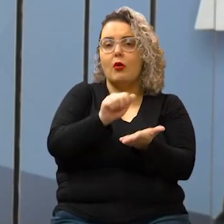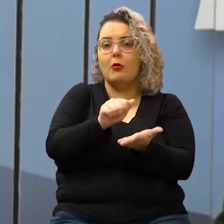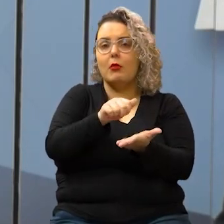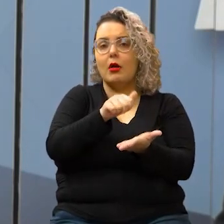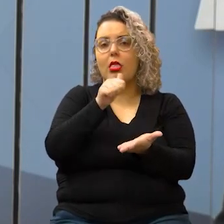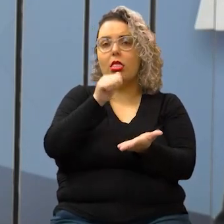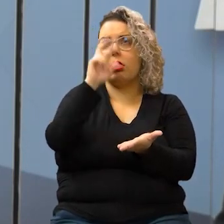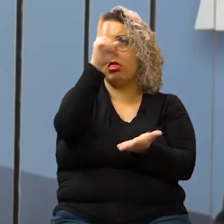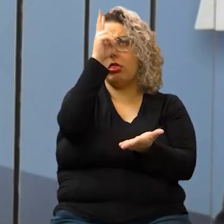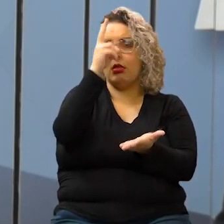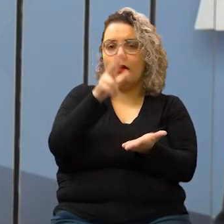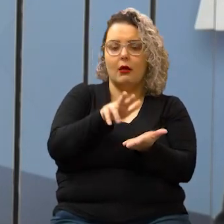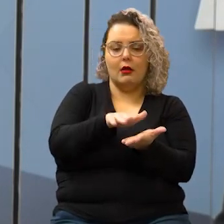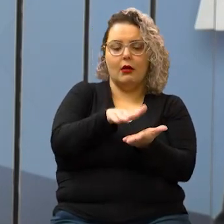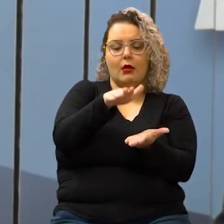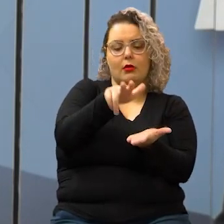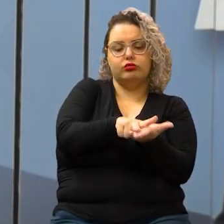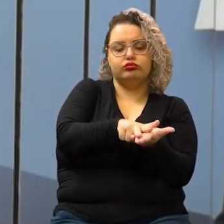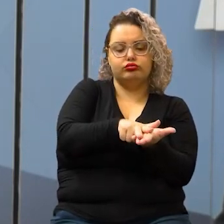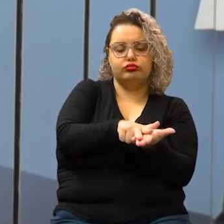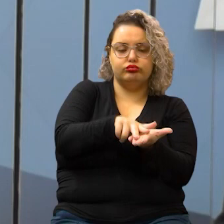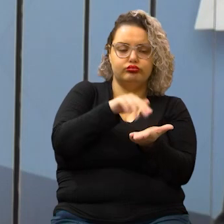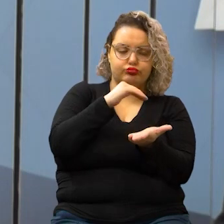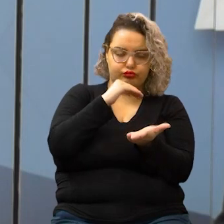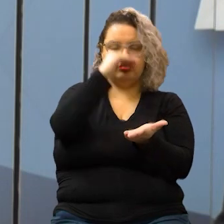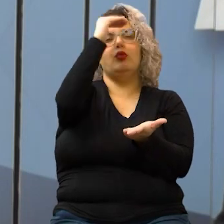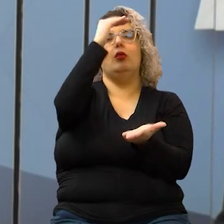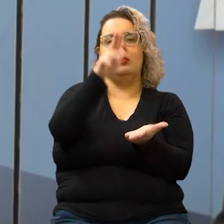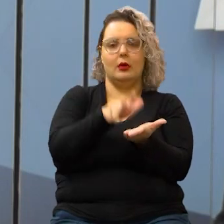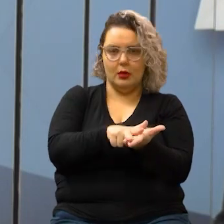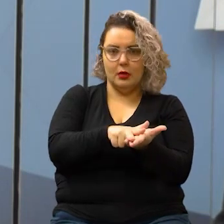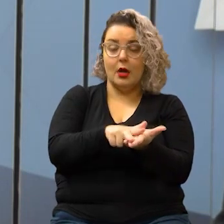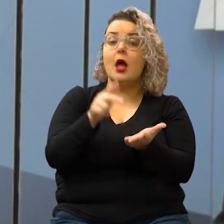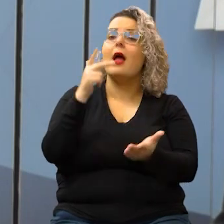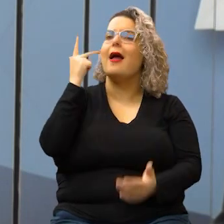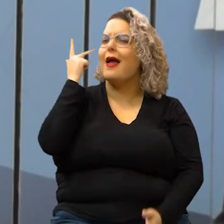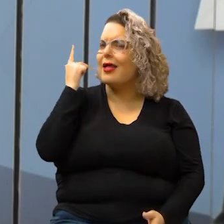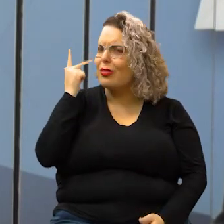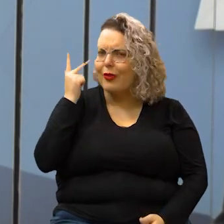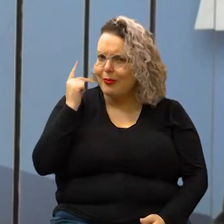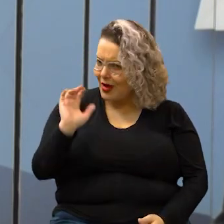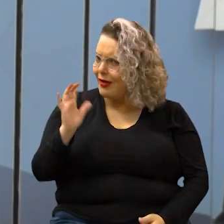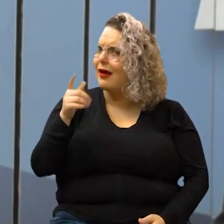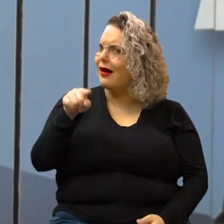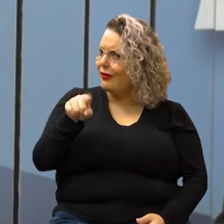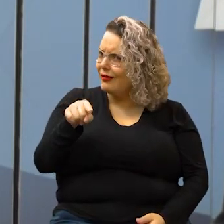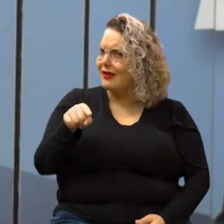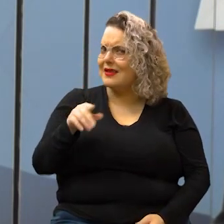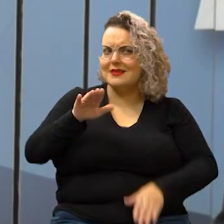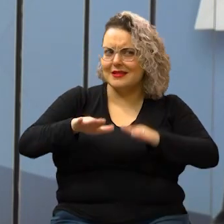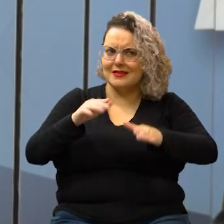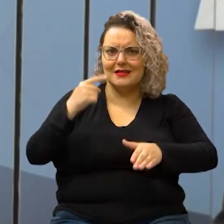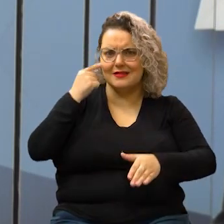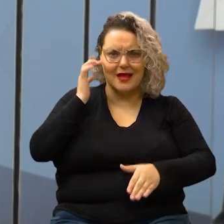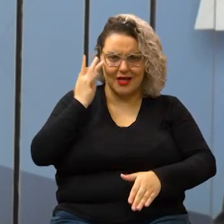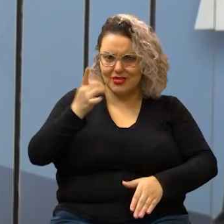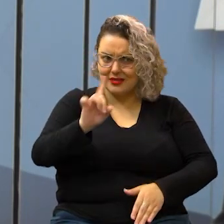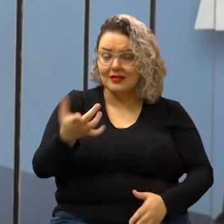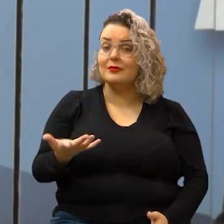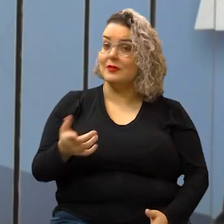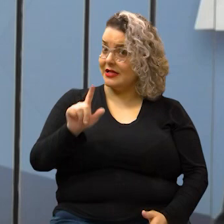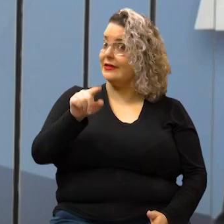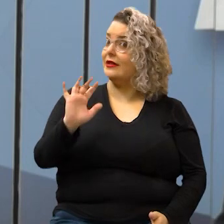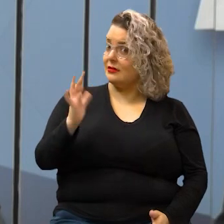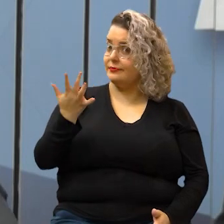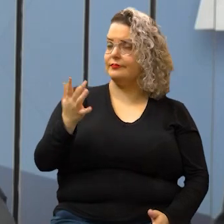que muita gente às vezes não para pensar, mas isso é mais comum do que se imagina, né? E outras ações, né,